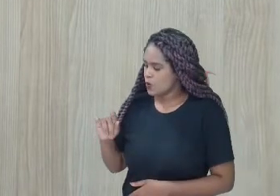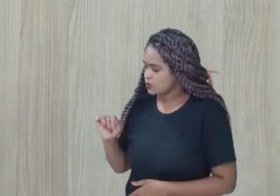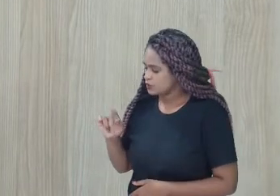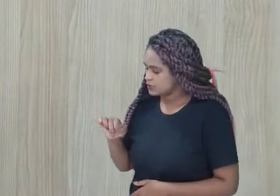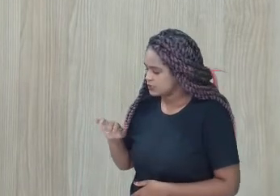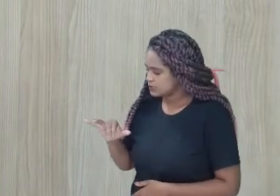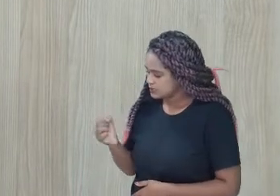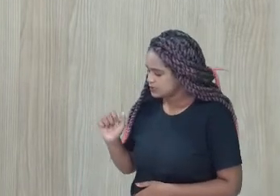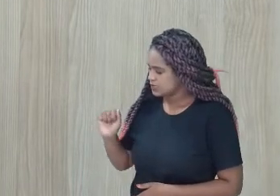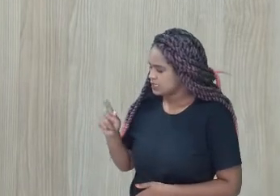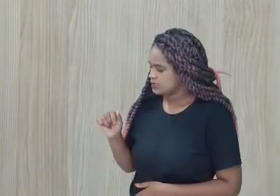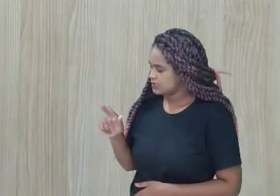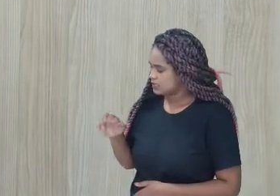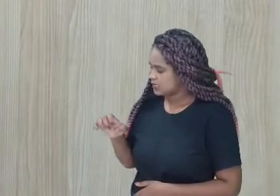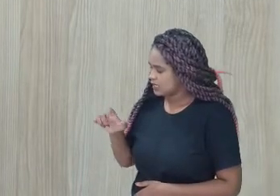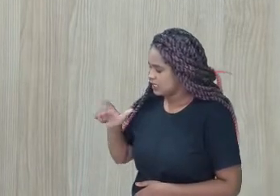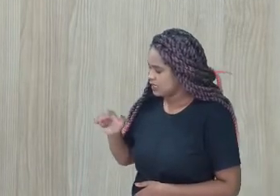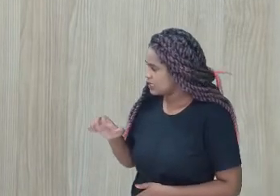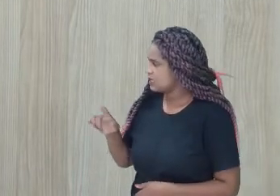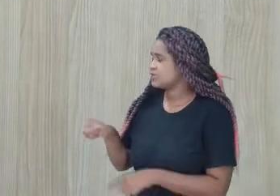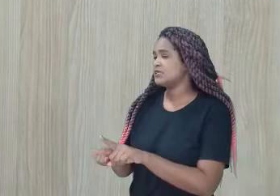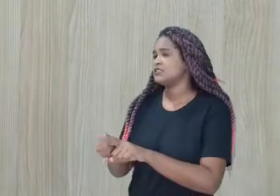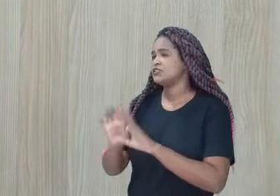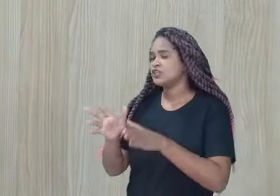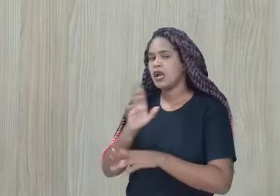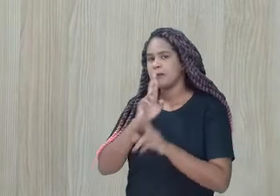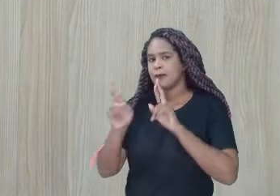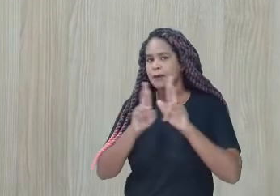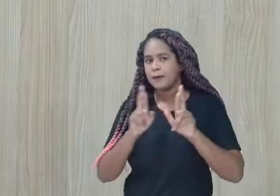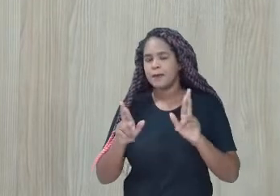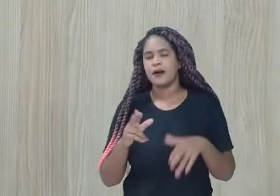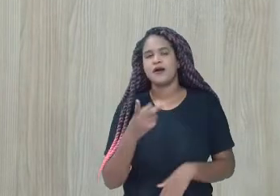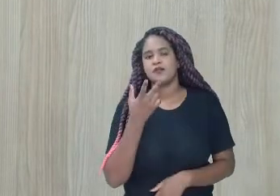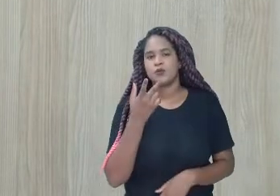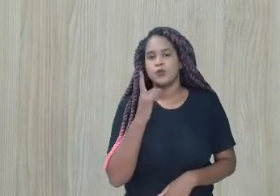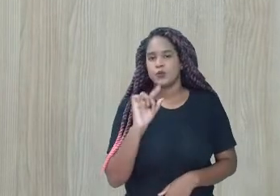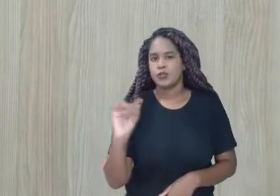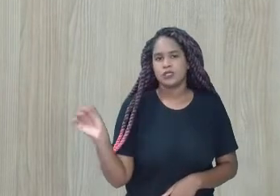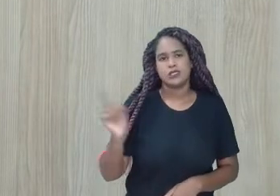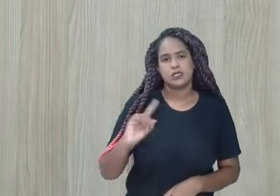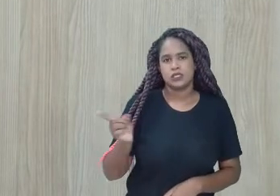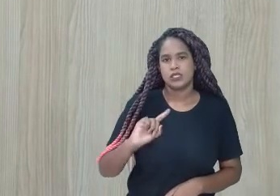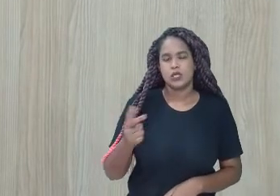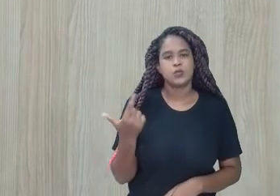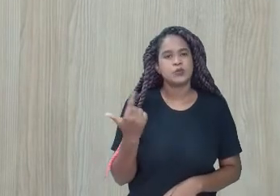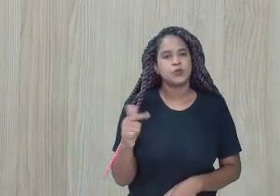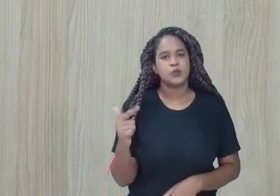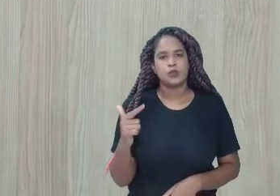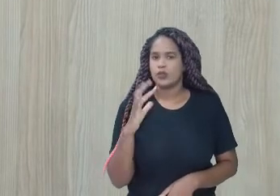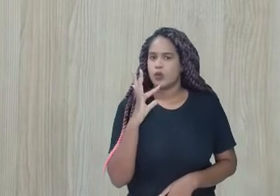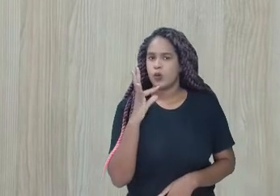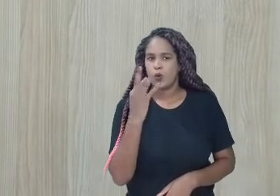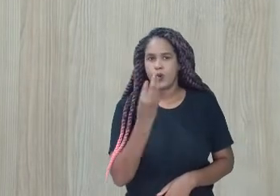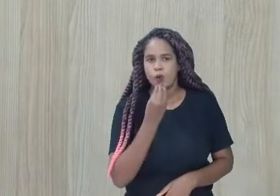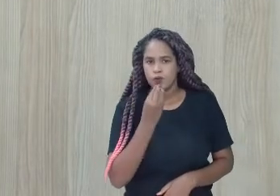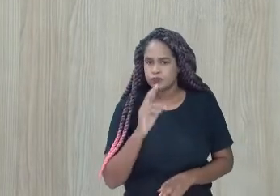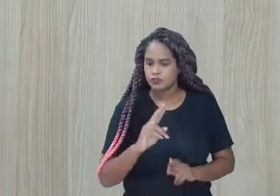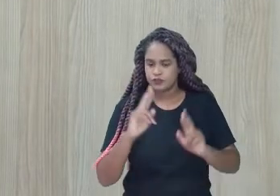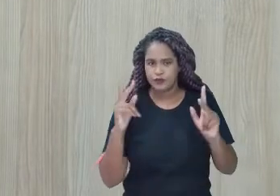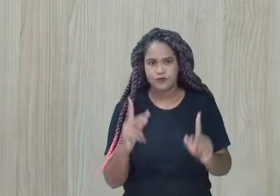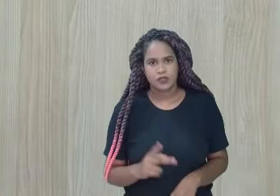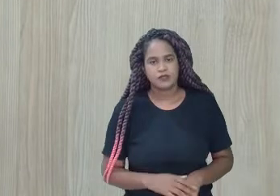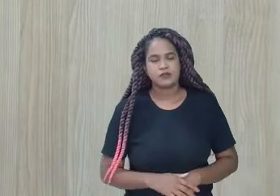Andriele, Caroline. Caroline já começou a responder, ela disse que não tinha esse conhecimento, né, da questão aí